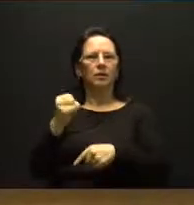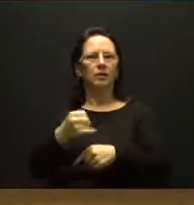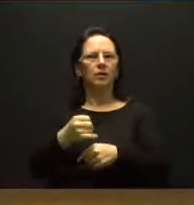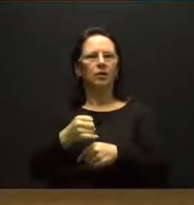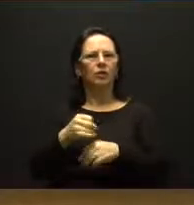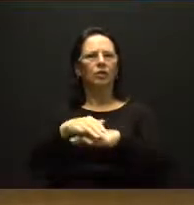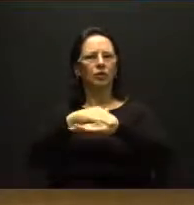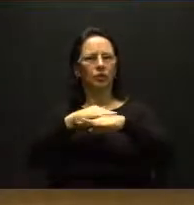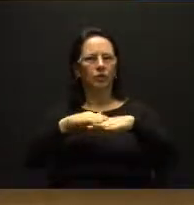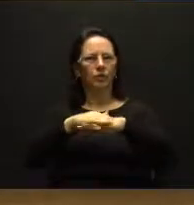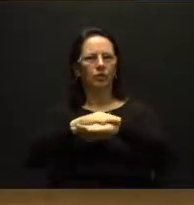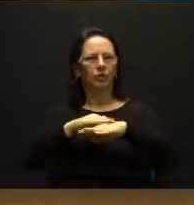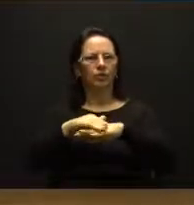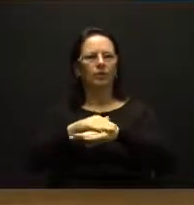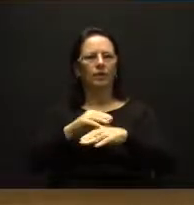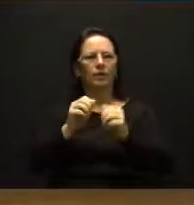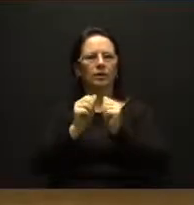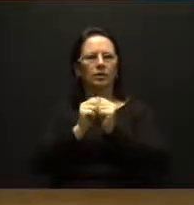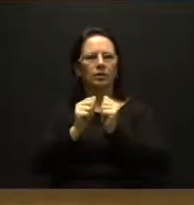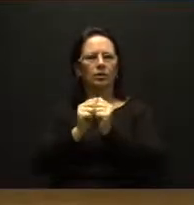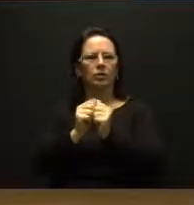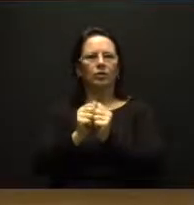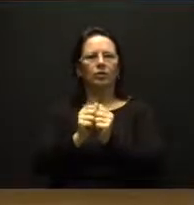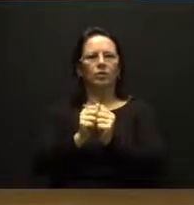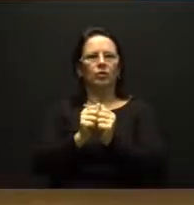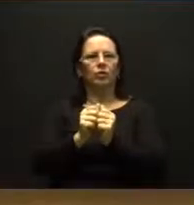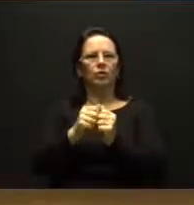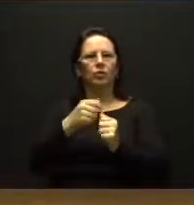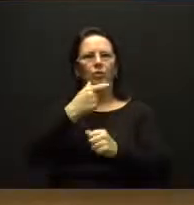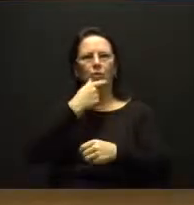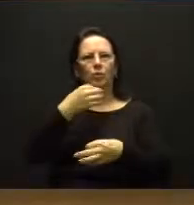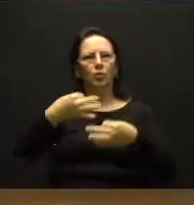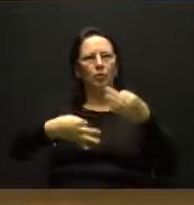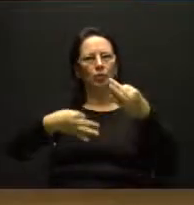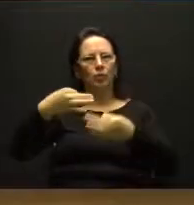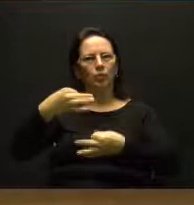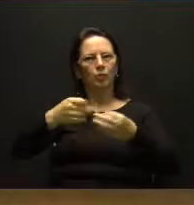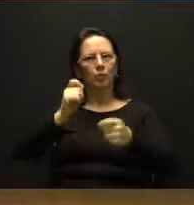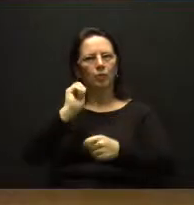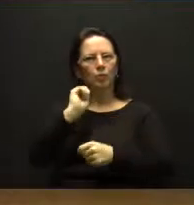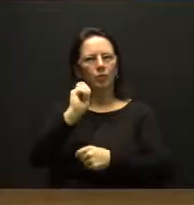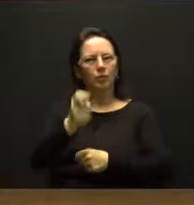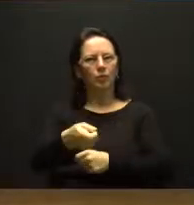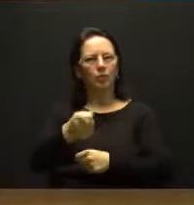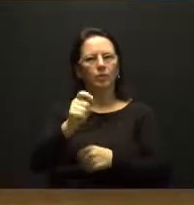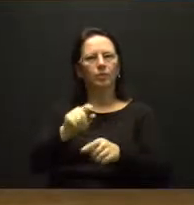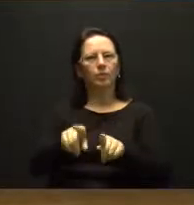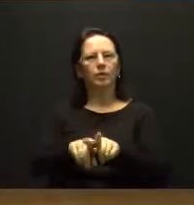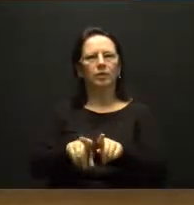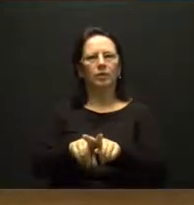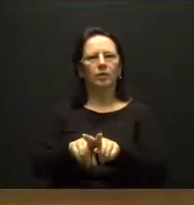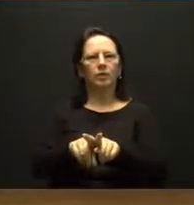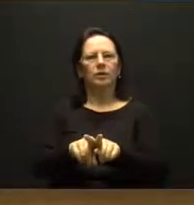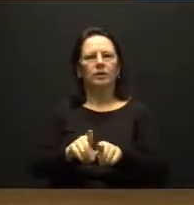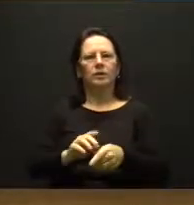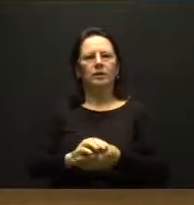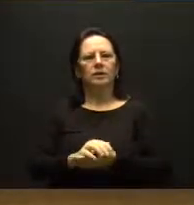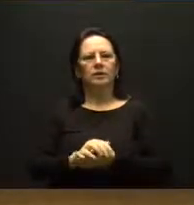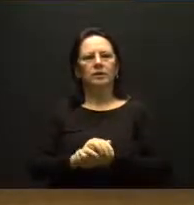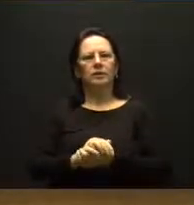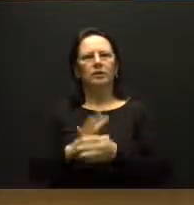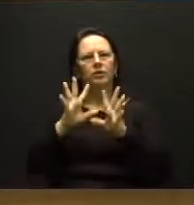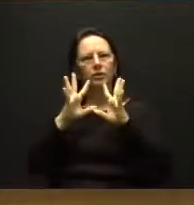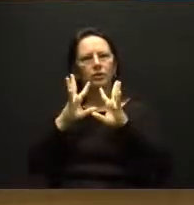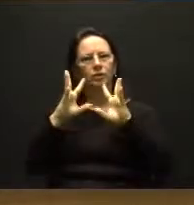tratado diretamente com com a promotoria pública com a procuradoria geral com o jurídico para que se